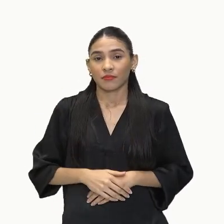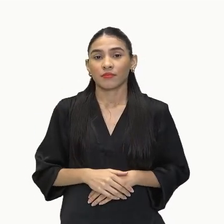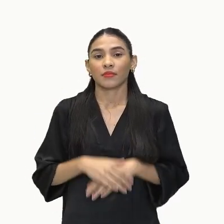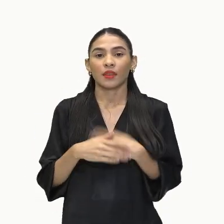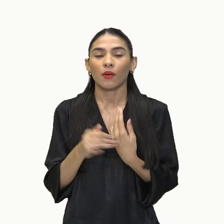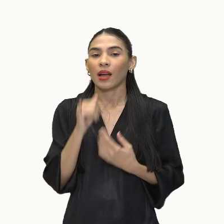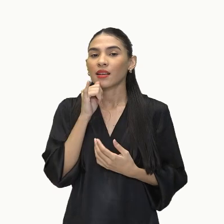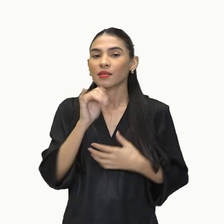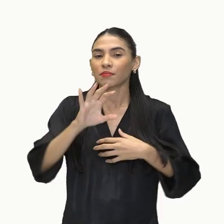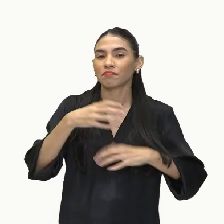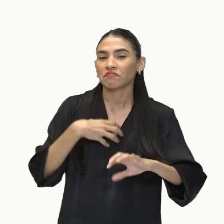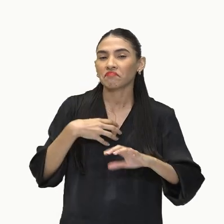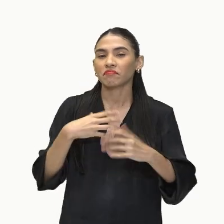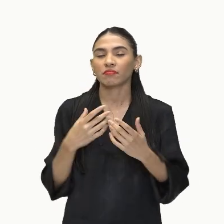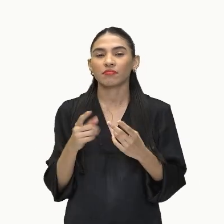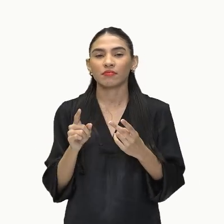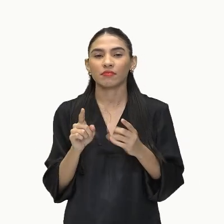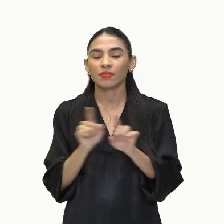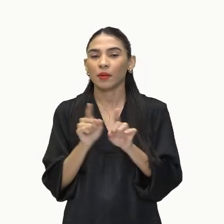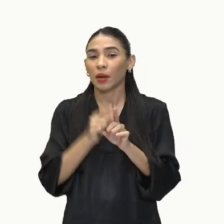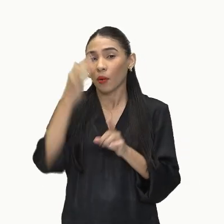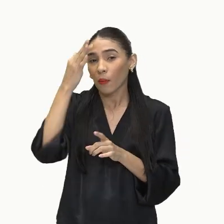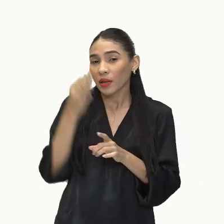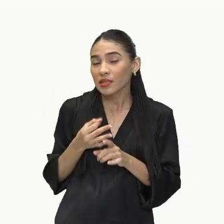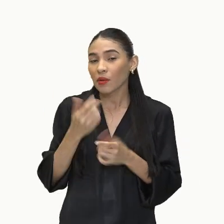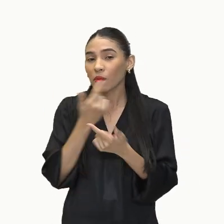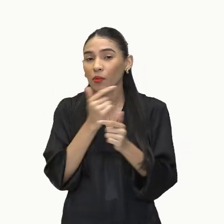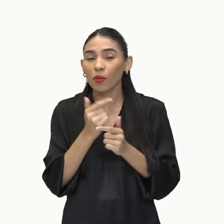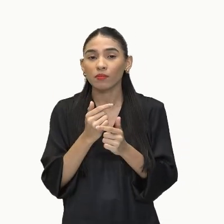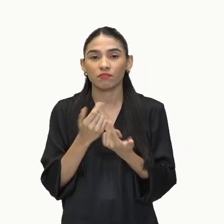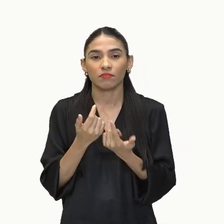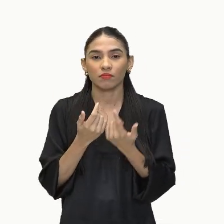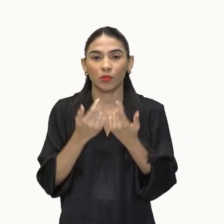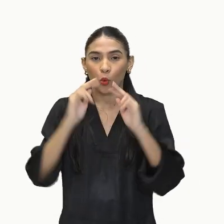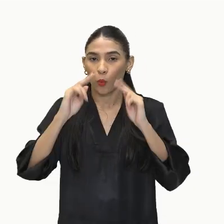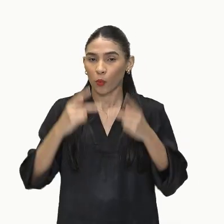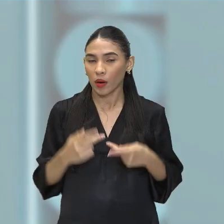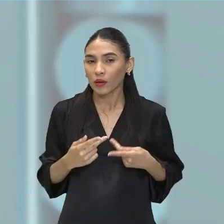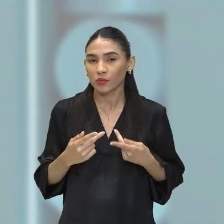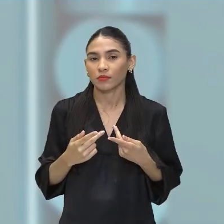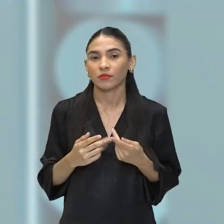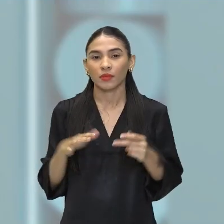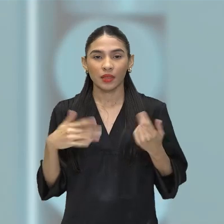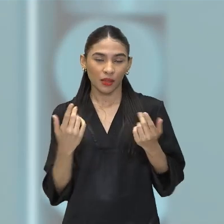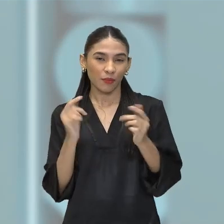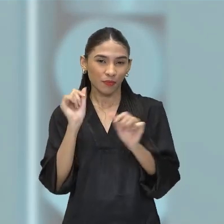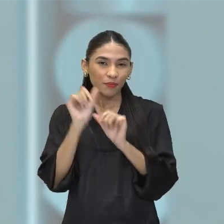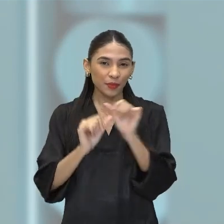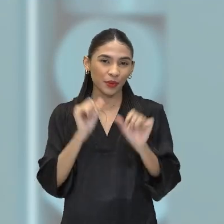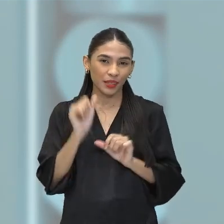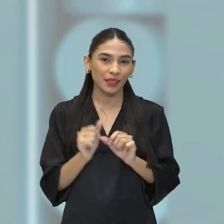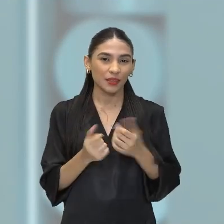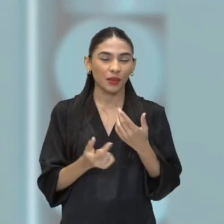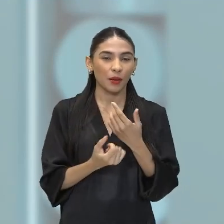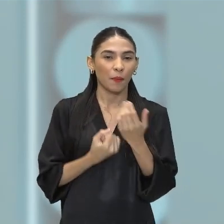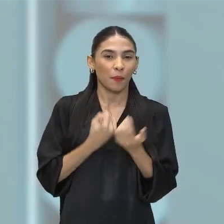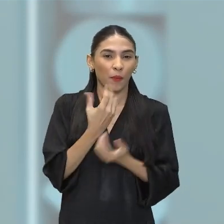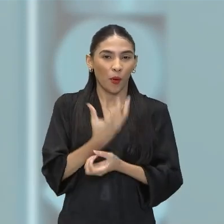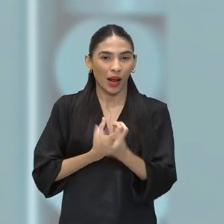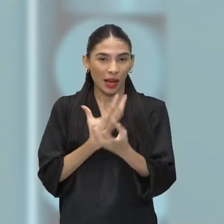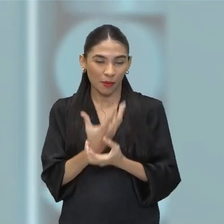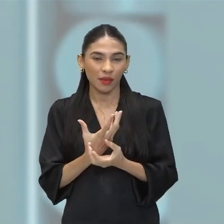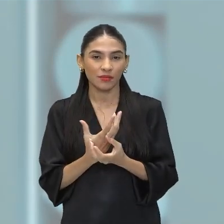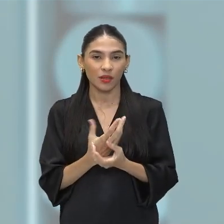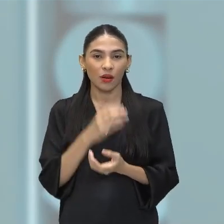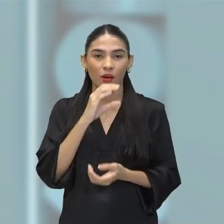do afeto e até mesmo a compreensão do humor, quem não é humano. E fica esse contraste entre o poema, a ocorrência,